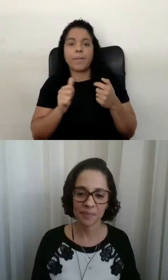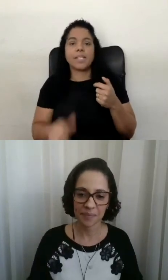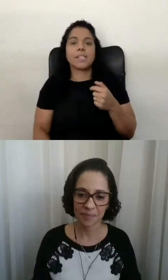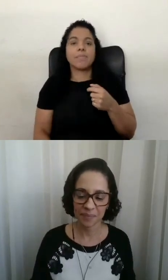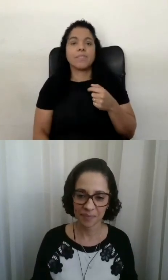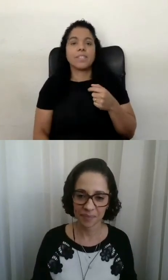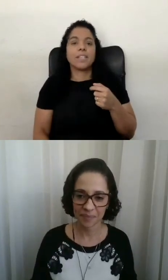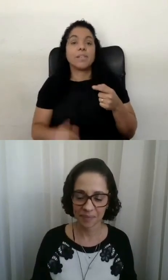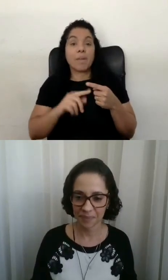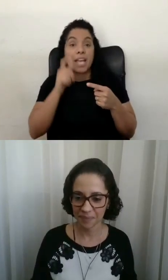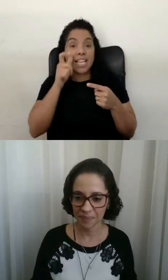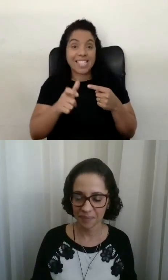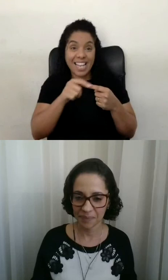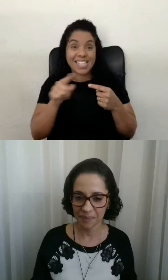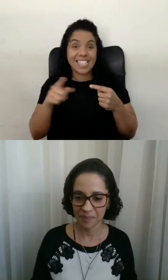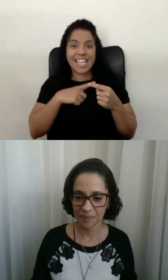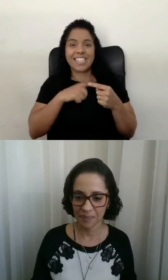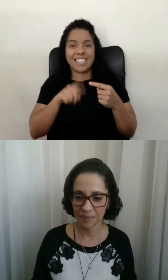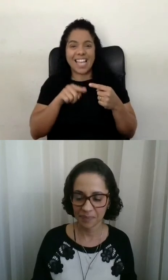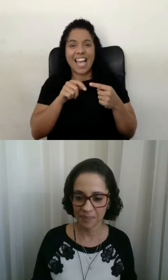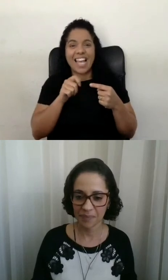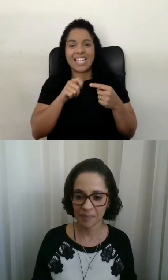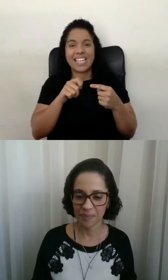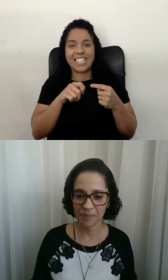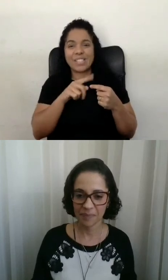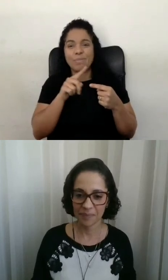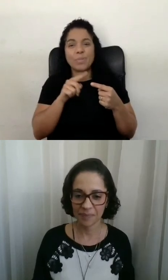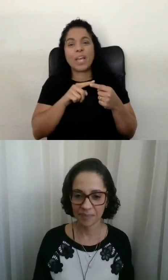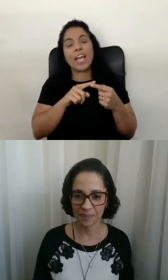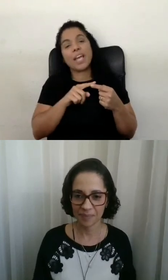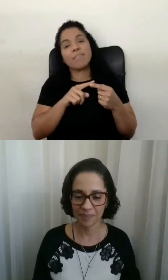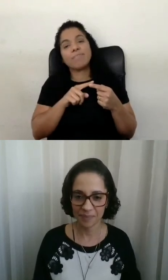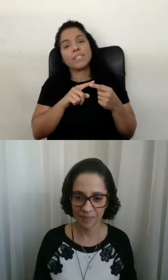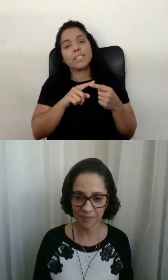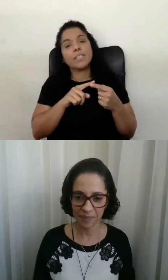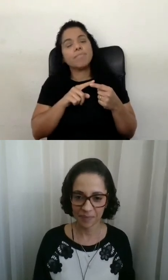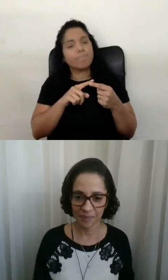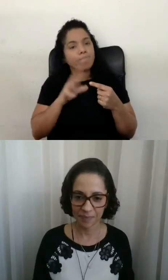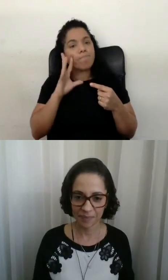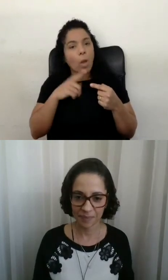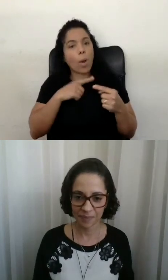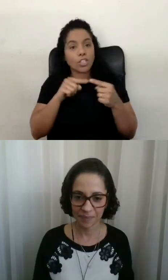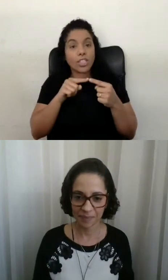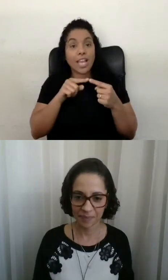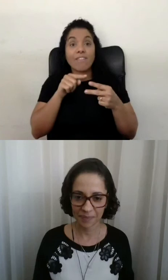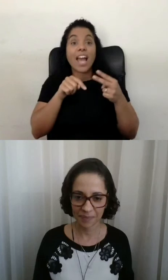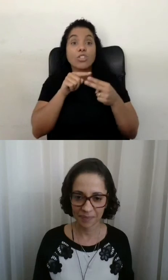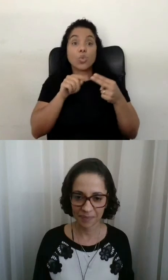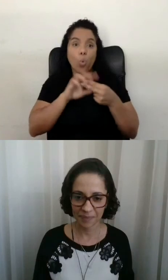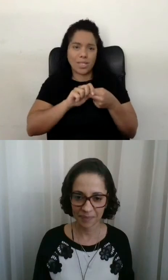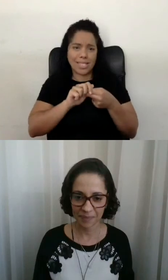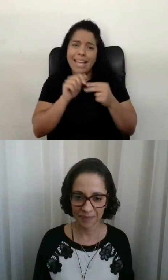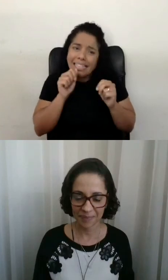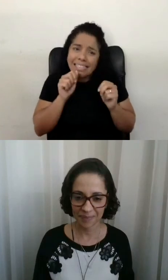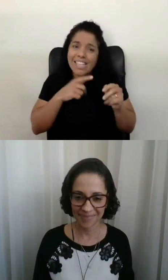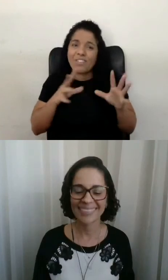bem interessantes aqui, dá para a gente fazer nesses minutinhos. Eu acho que elas têm bastante a ver, então eu vou tomar a liberdade